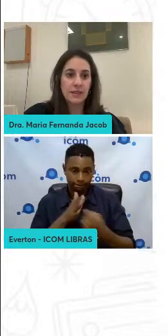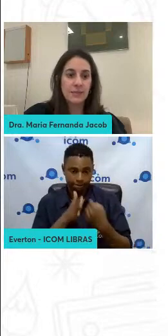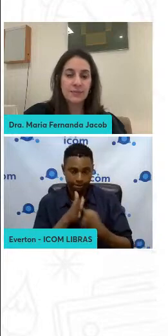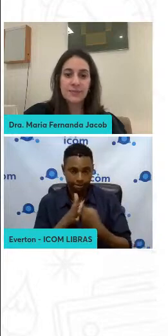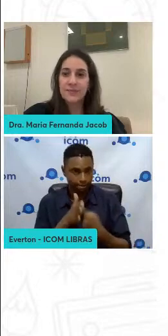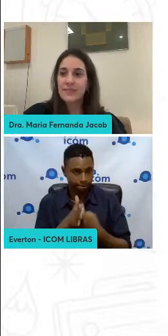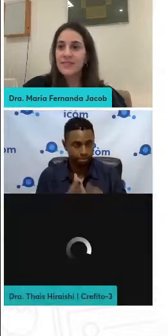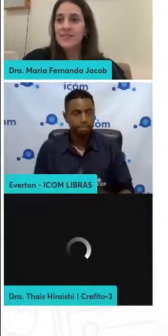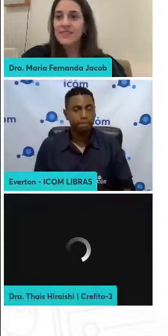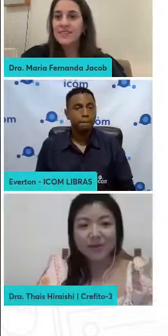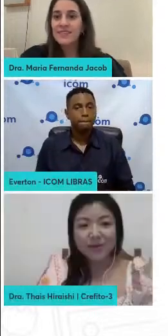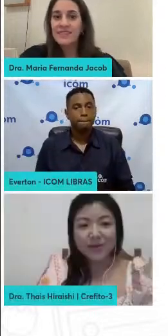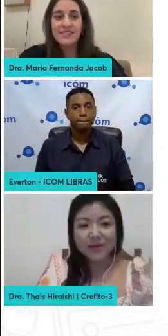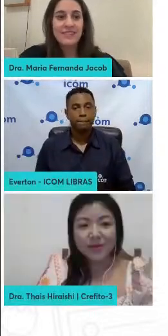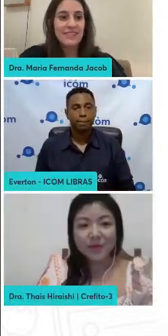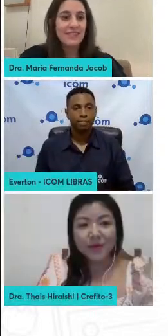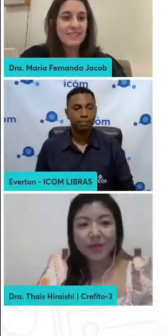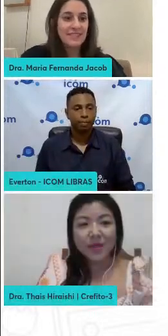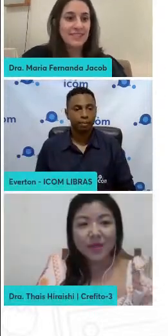vocês.